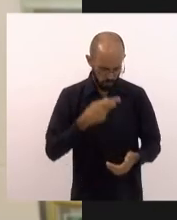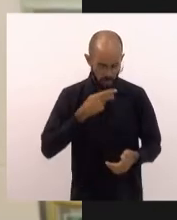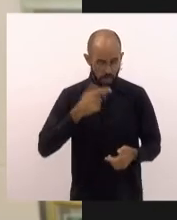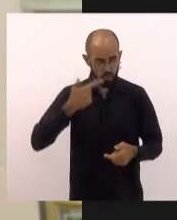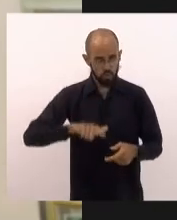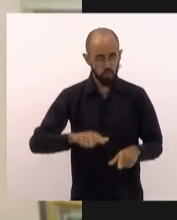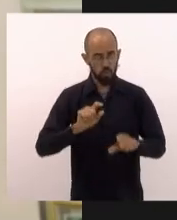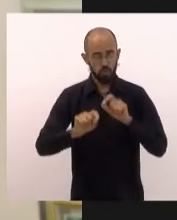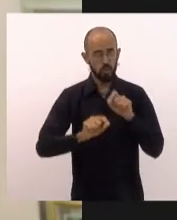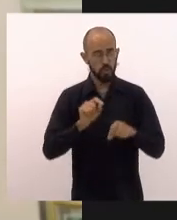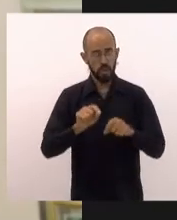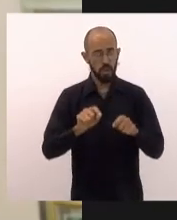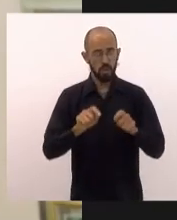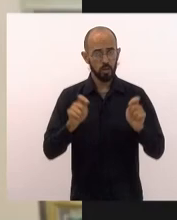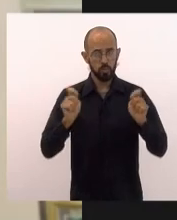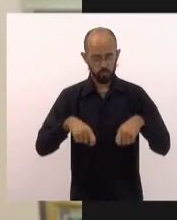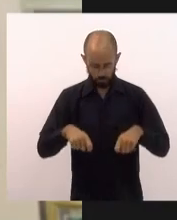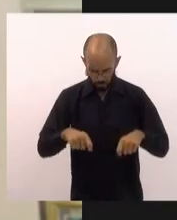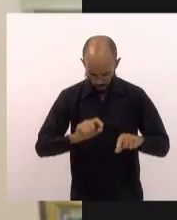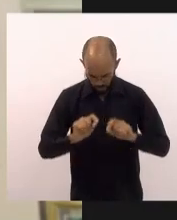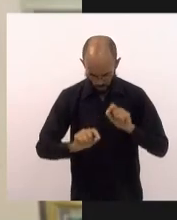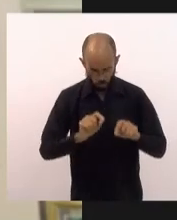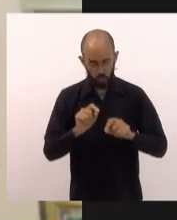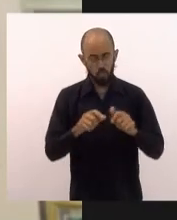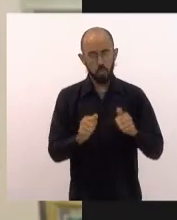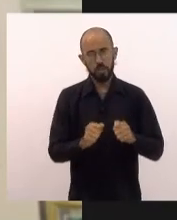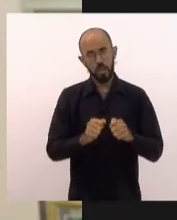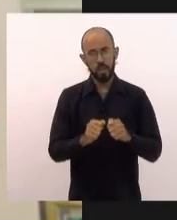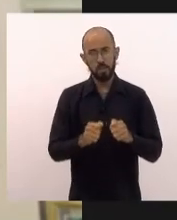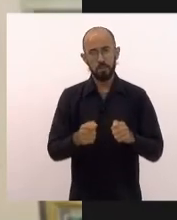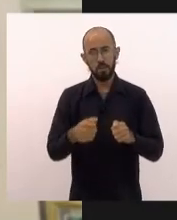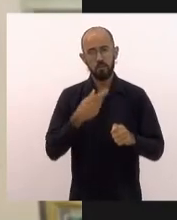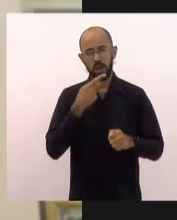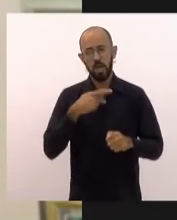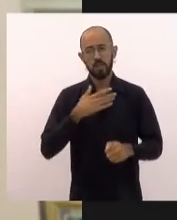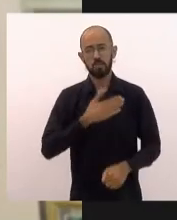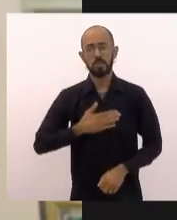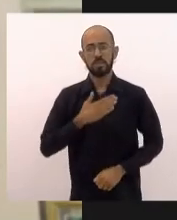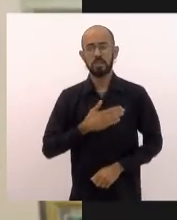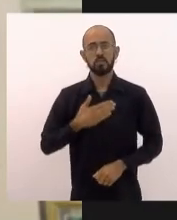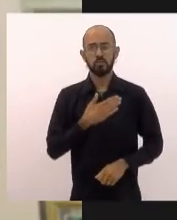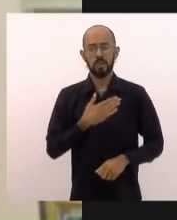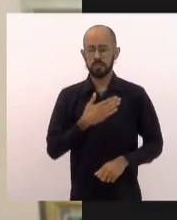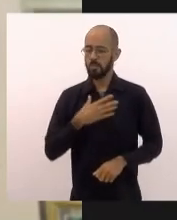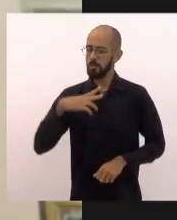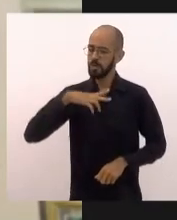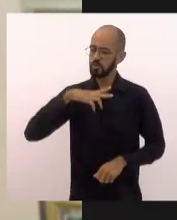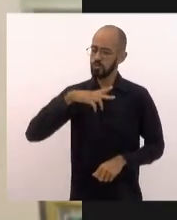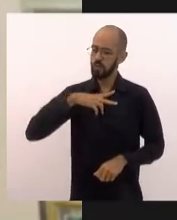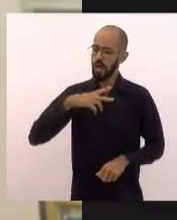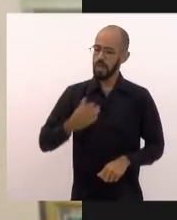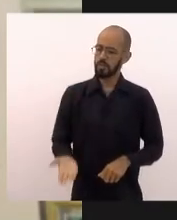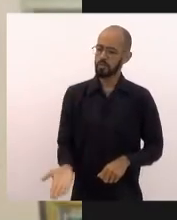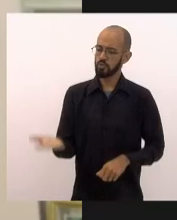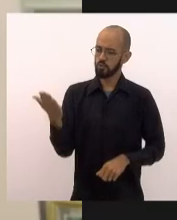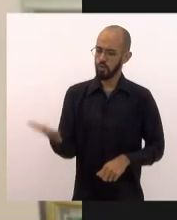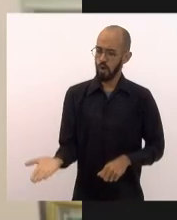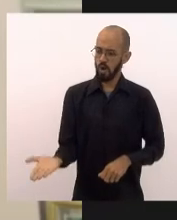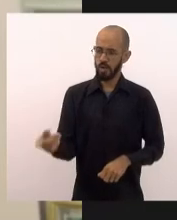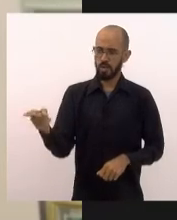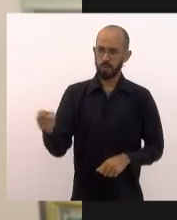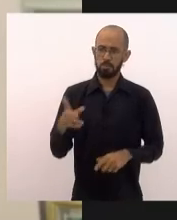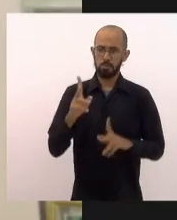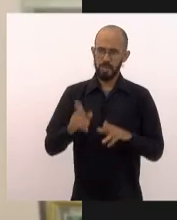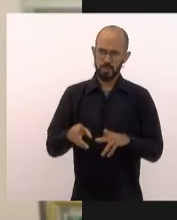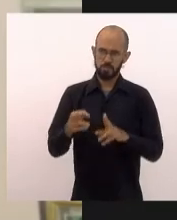vez, como eu não posso nunca me esquivar de falar, a minha satisfação pessoal de ver Vossa Excelência, mesmo que de forma